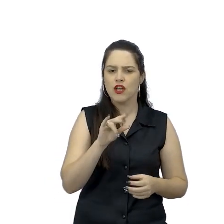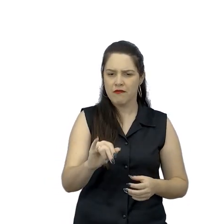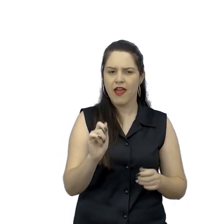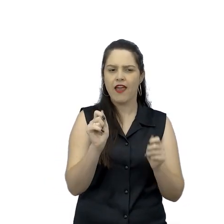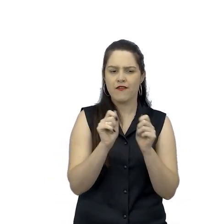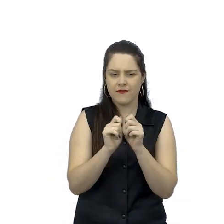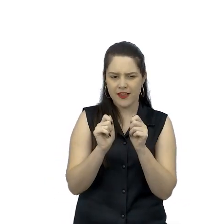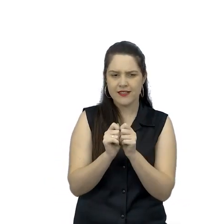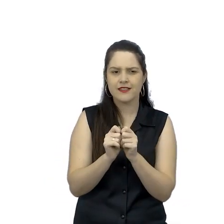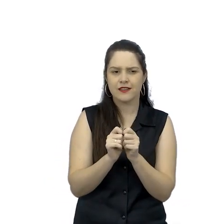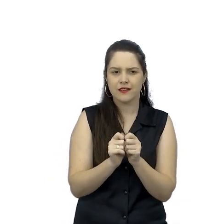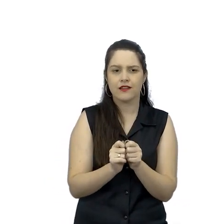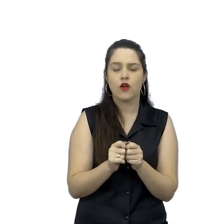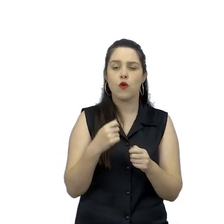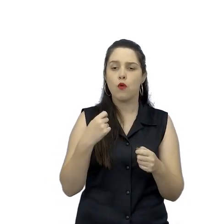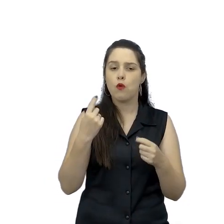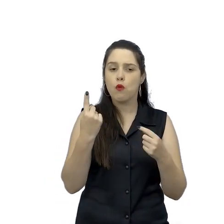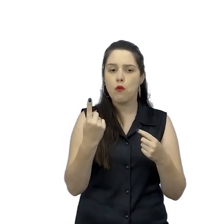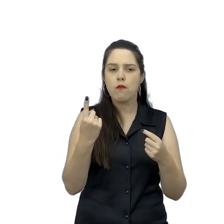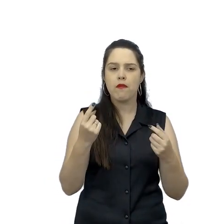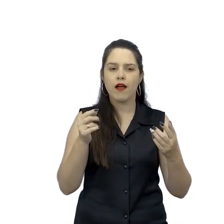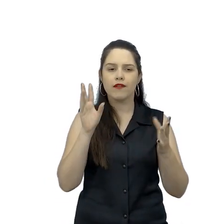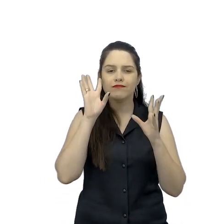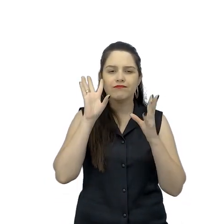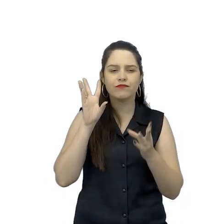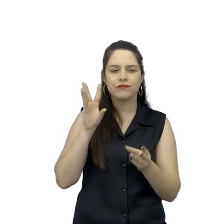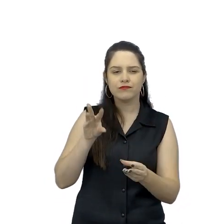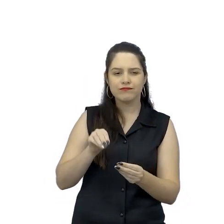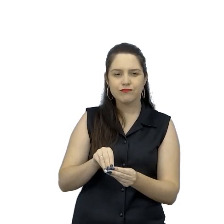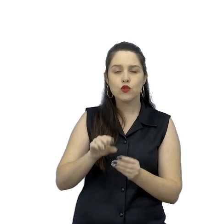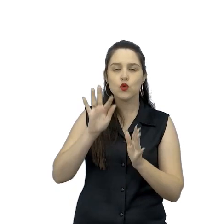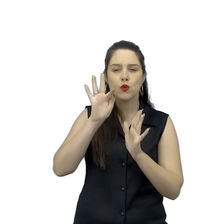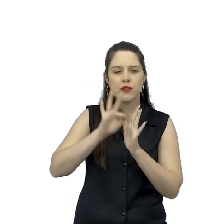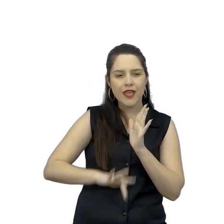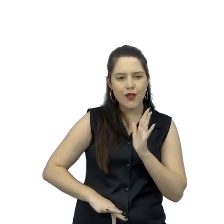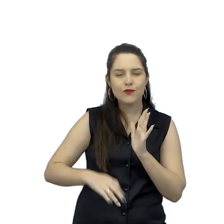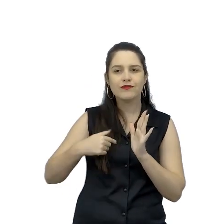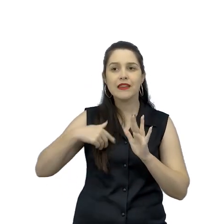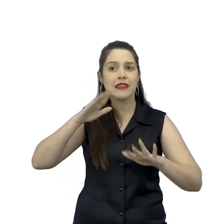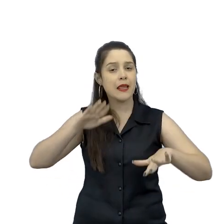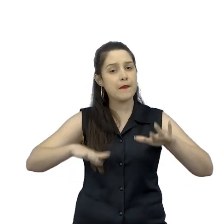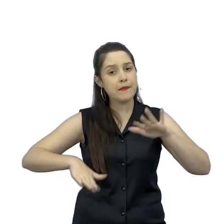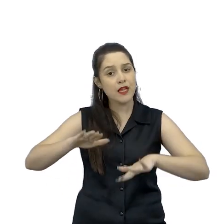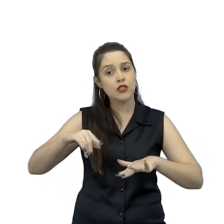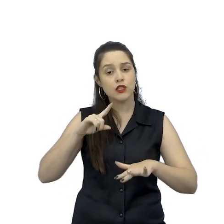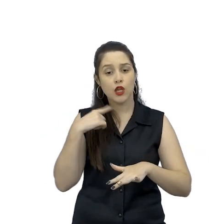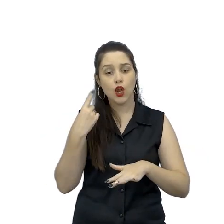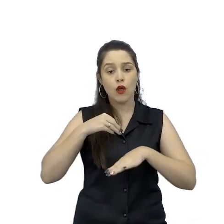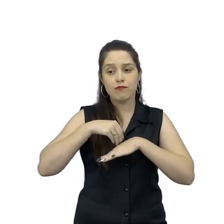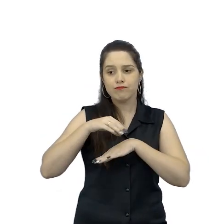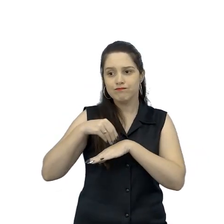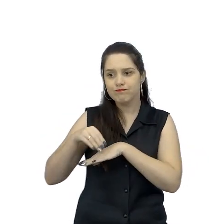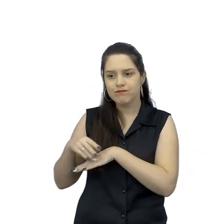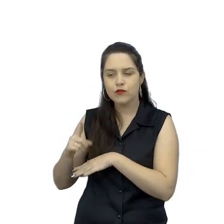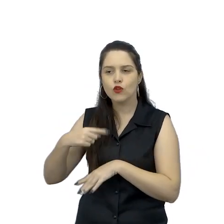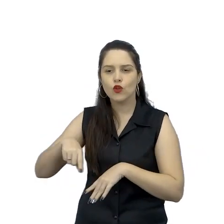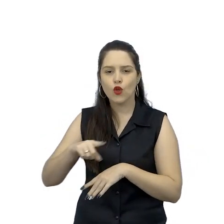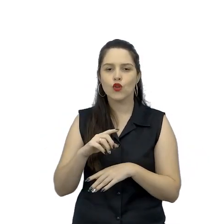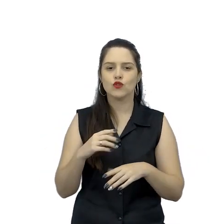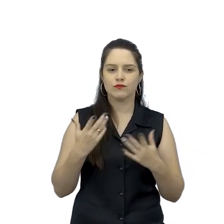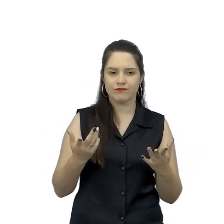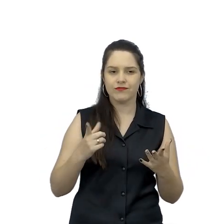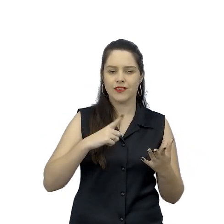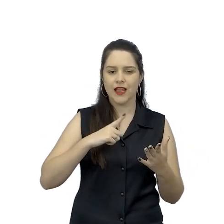fazer uma compreensão um pouco mais profunda do texto, dependendo da nossa orientação, do nosso direcionamento, da